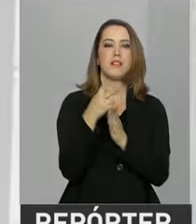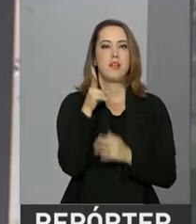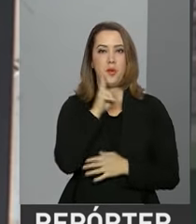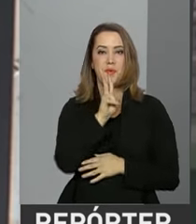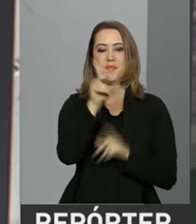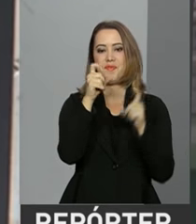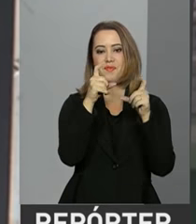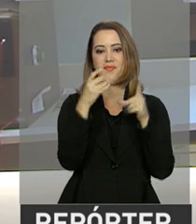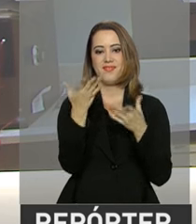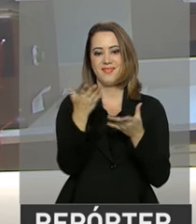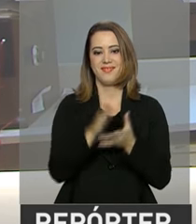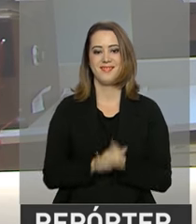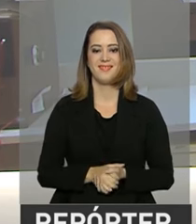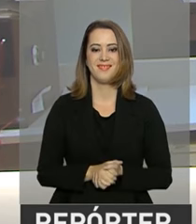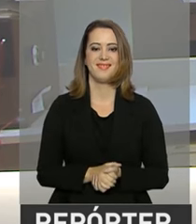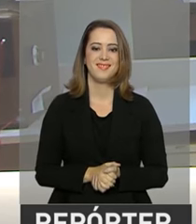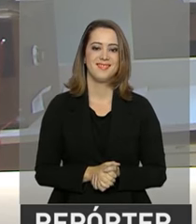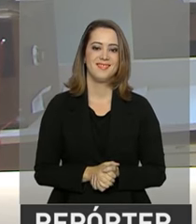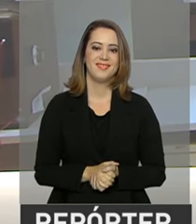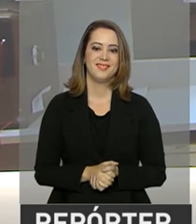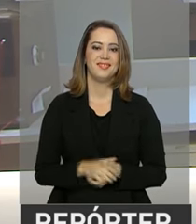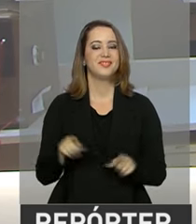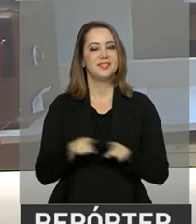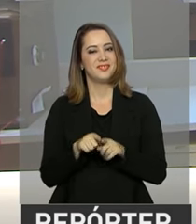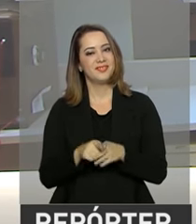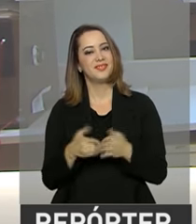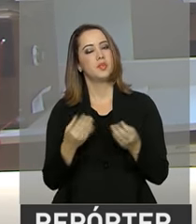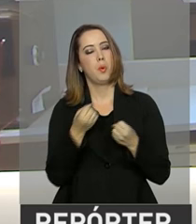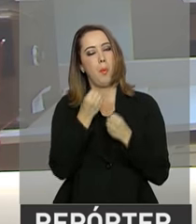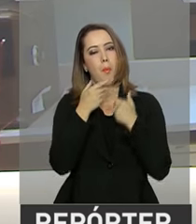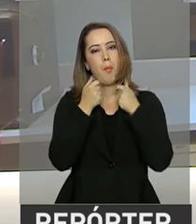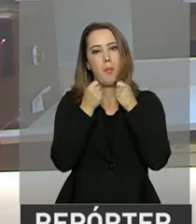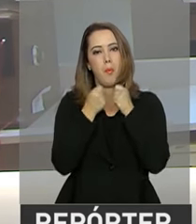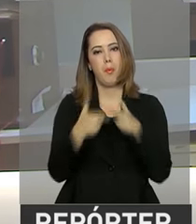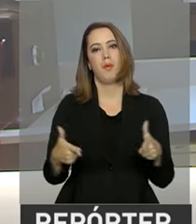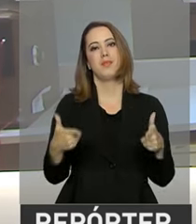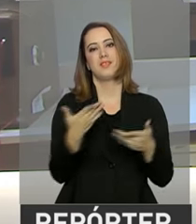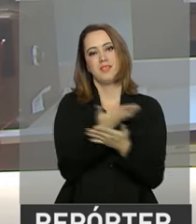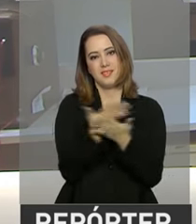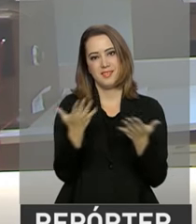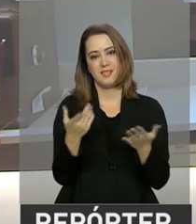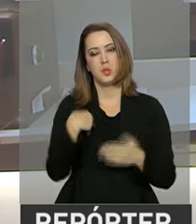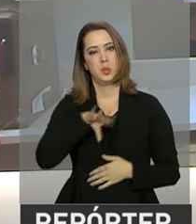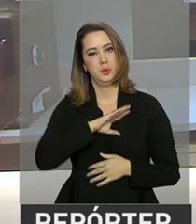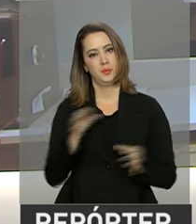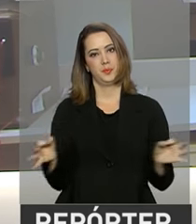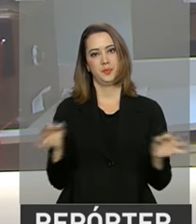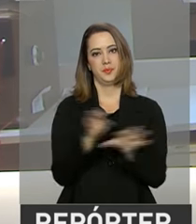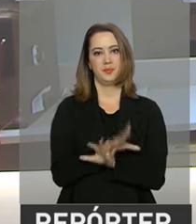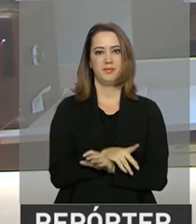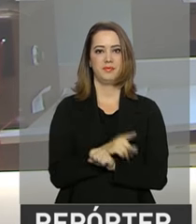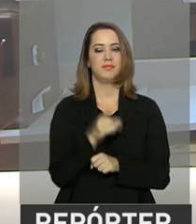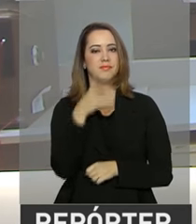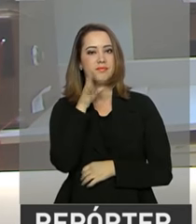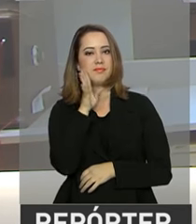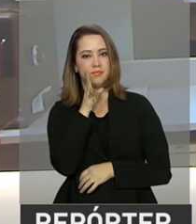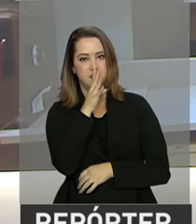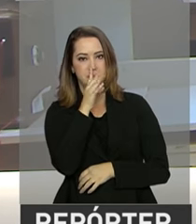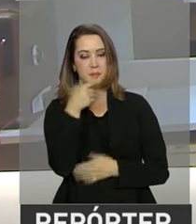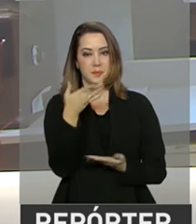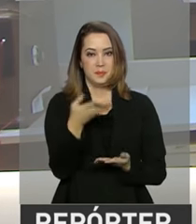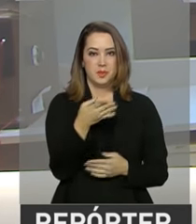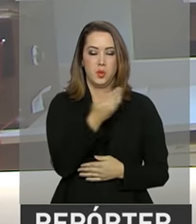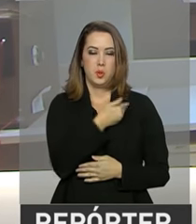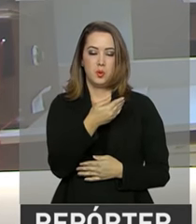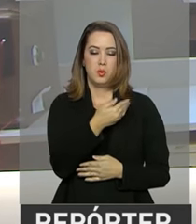cima. Gente também. Boa sorte pro Patrick, boa sorte pro Michel. Nós ficamos por aqui. Acompanhe as notícias do